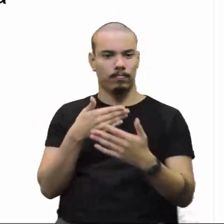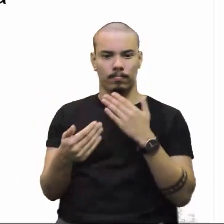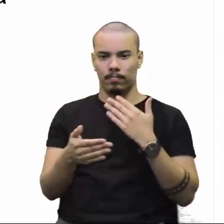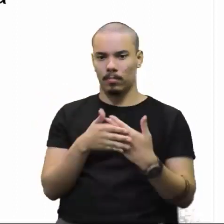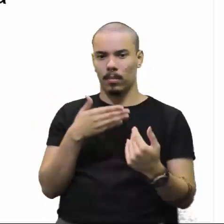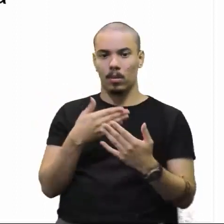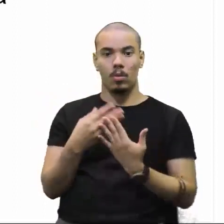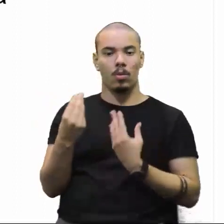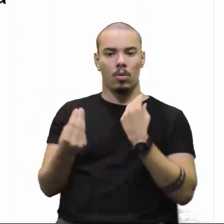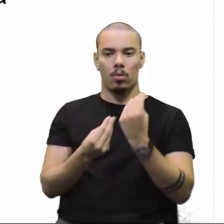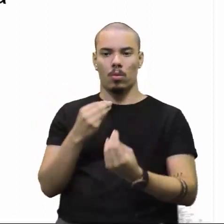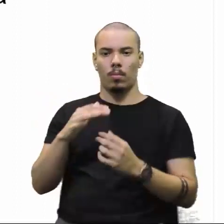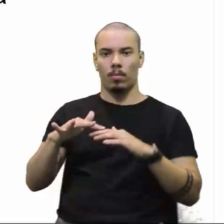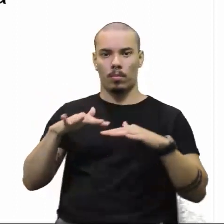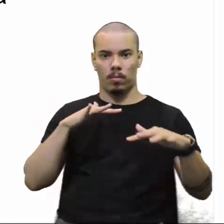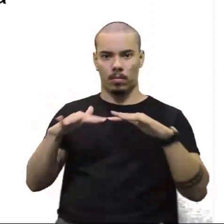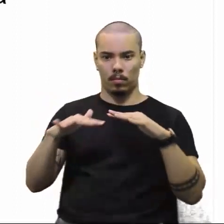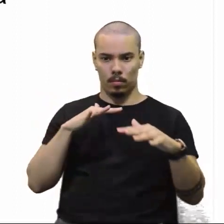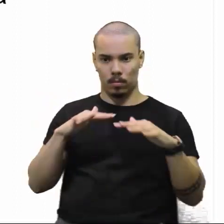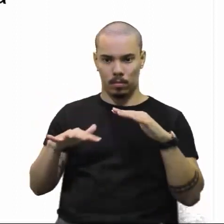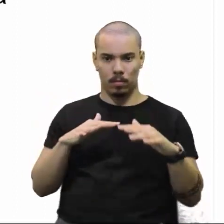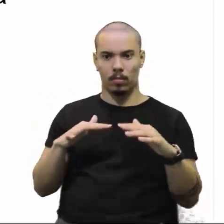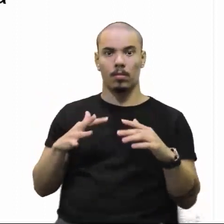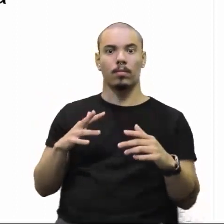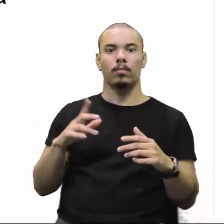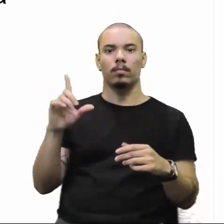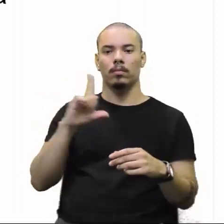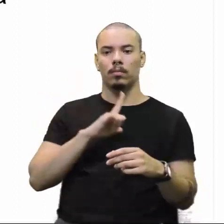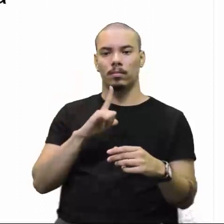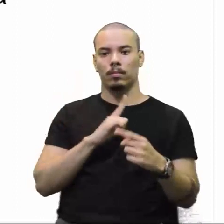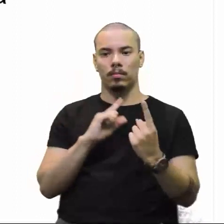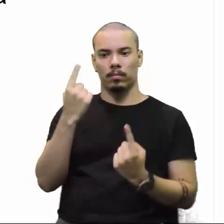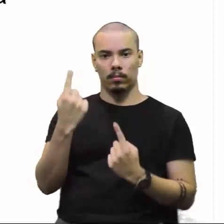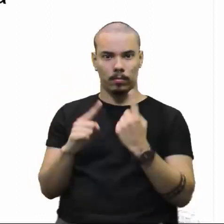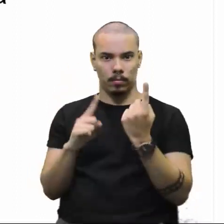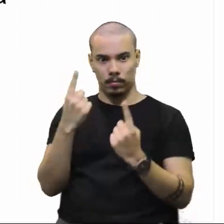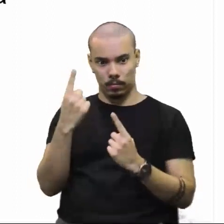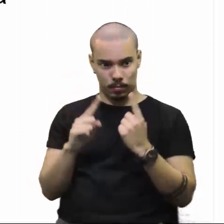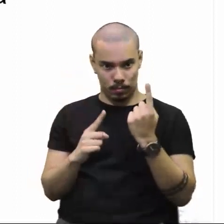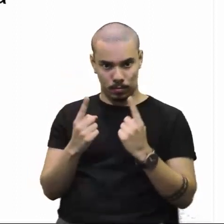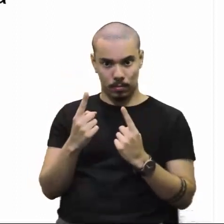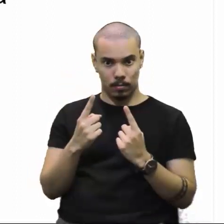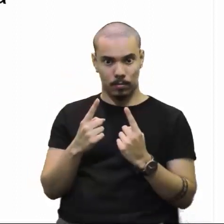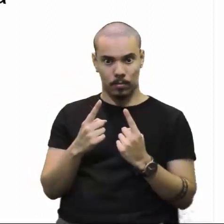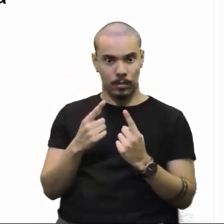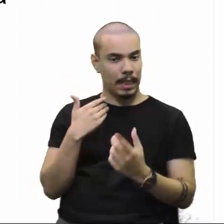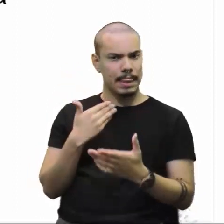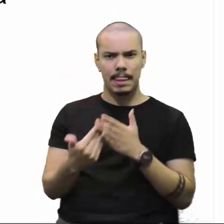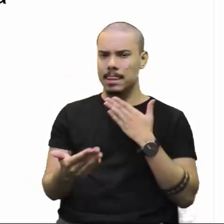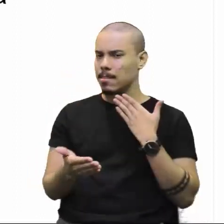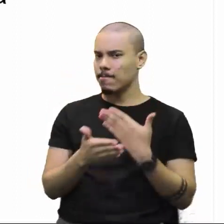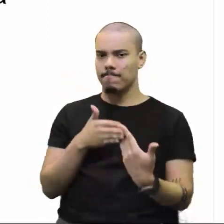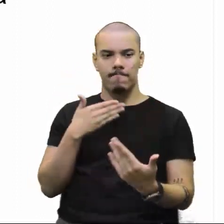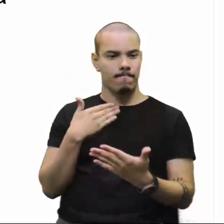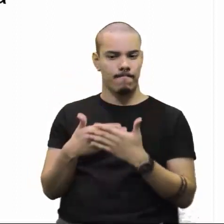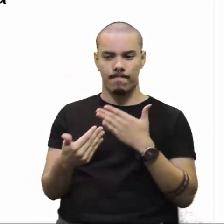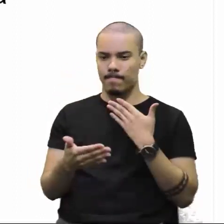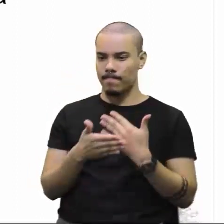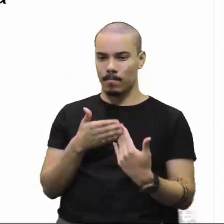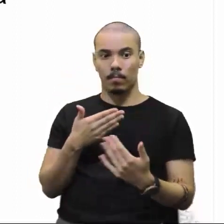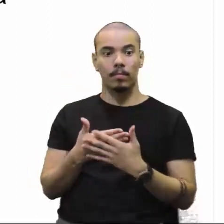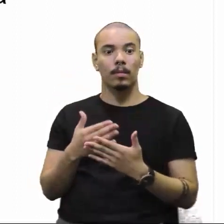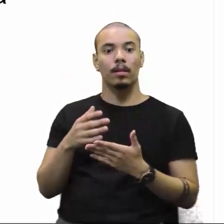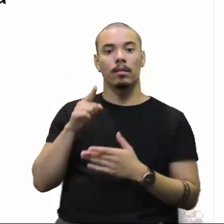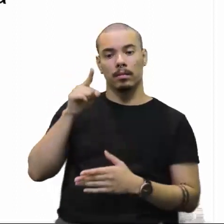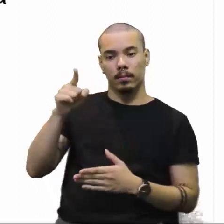independente do estado de movimento relativo entre eles. Olha o que está falando, independente, né? Com